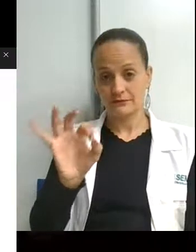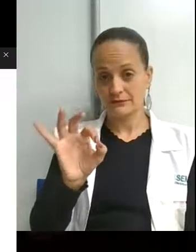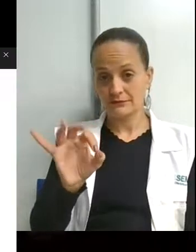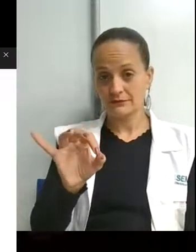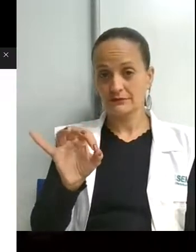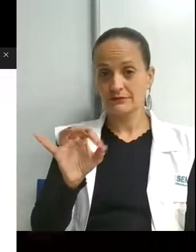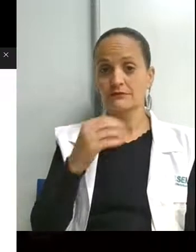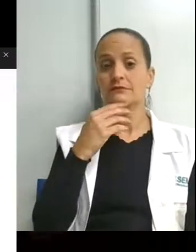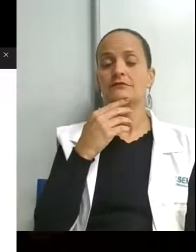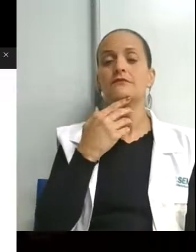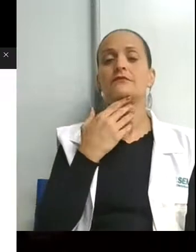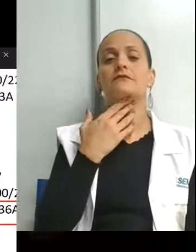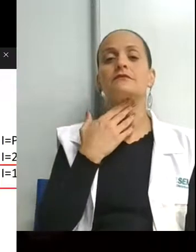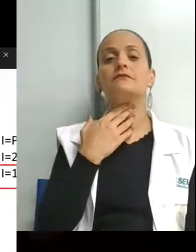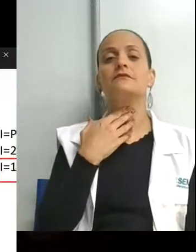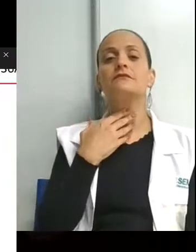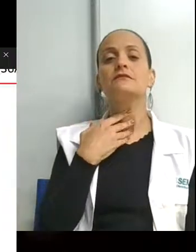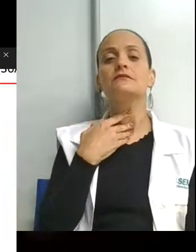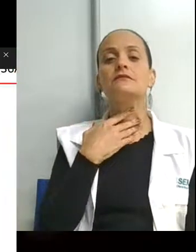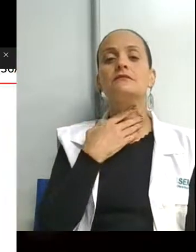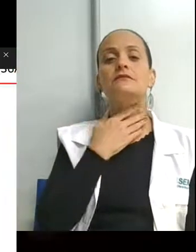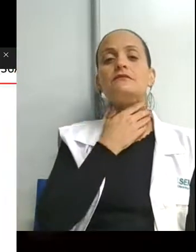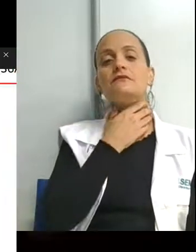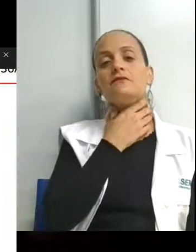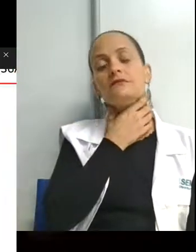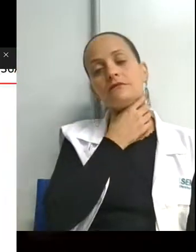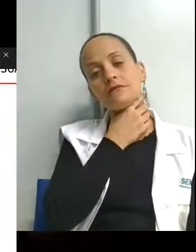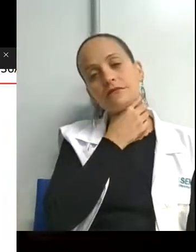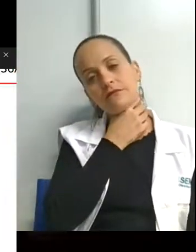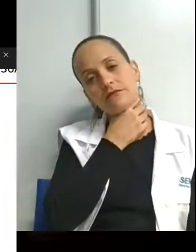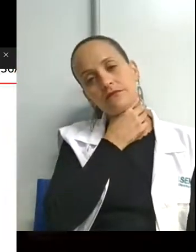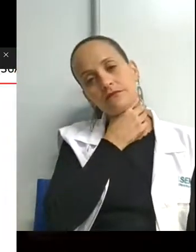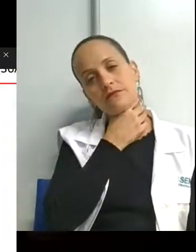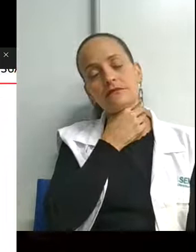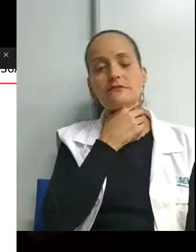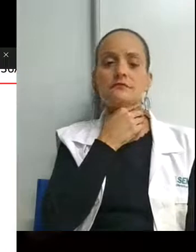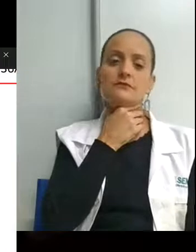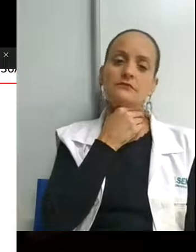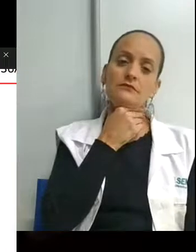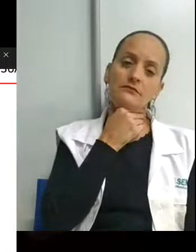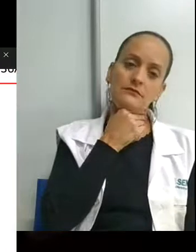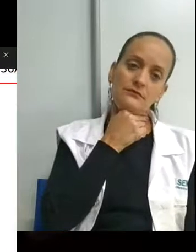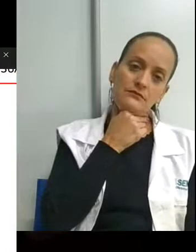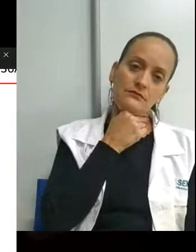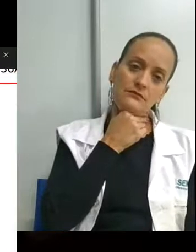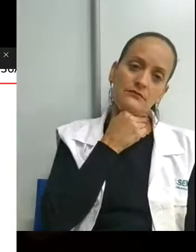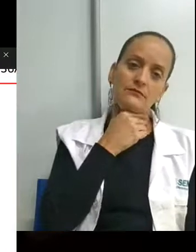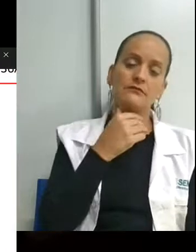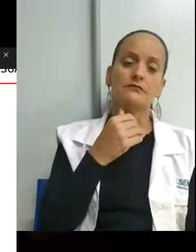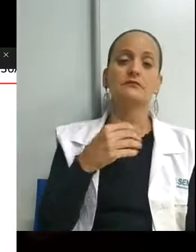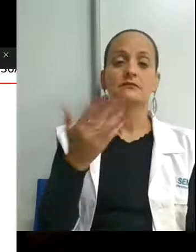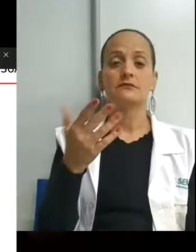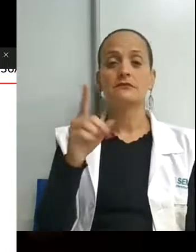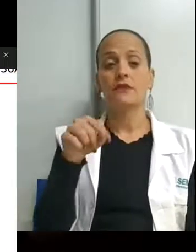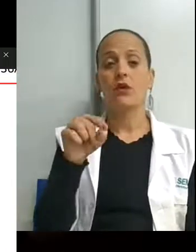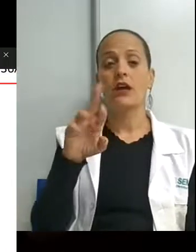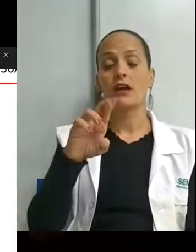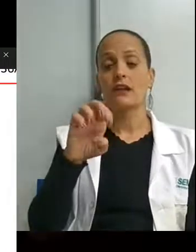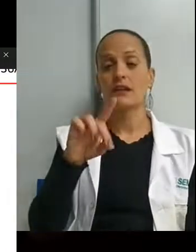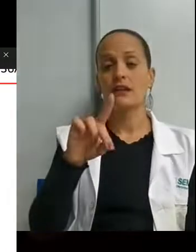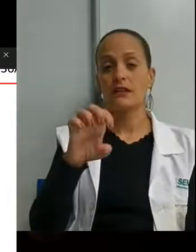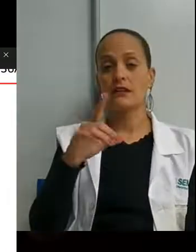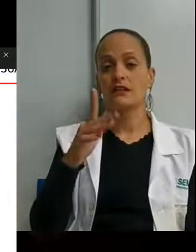Aqui, ó, o valor da resistência que a gente calculou, né, na última aula aqui, ó. Resistência total, né, a resistência da rede, certo? Na penúltima aula,